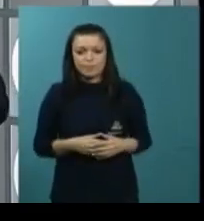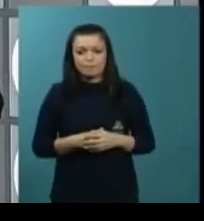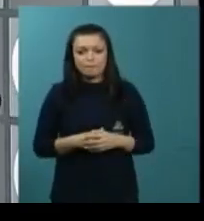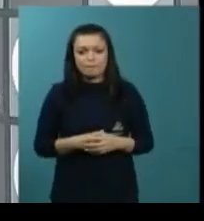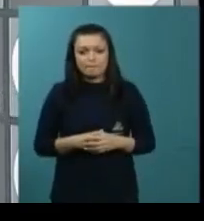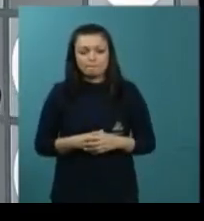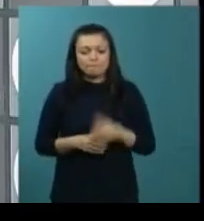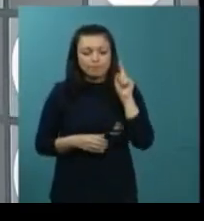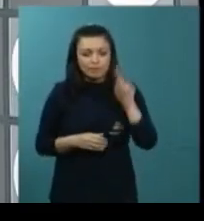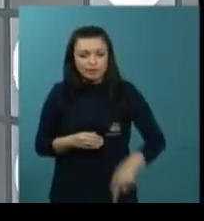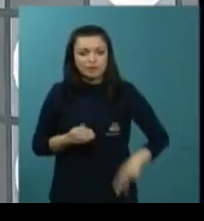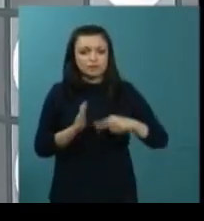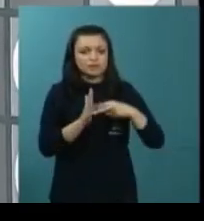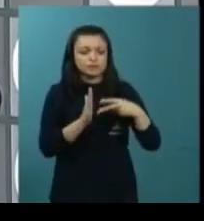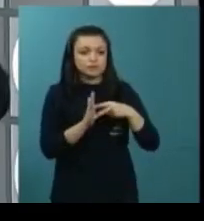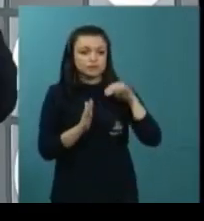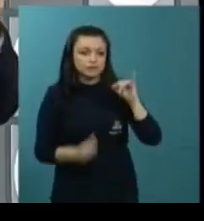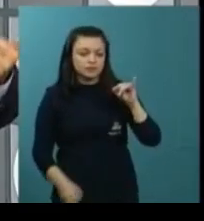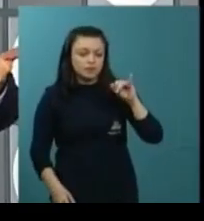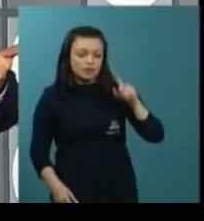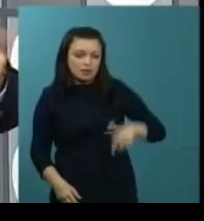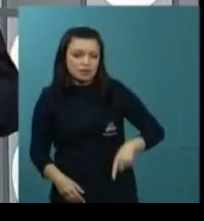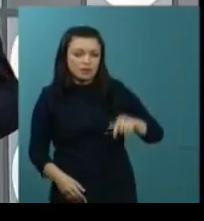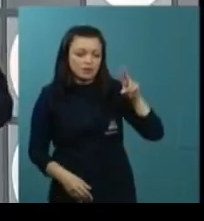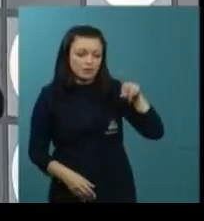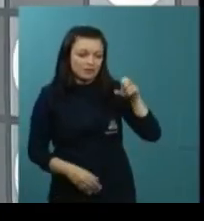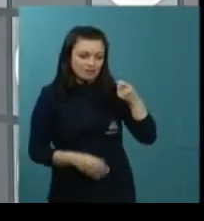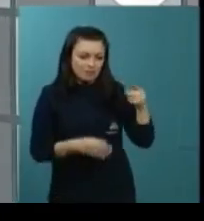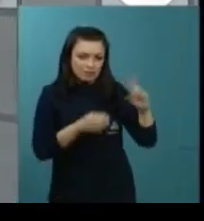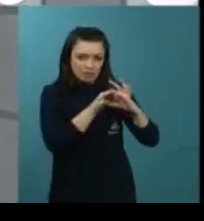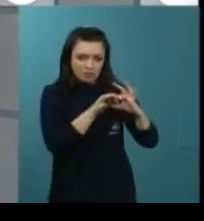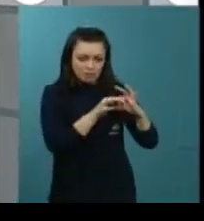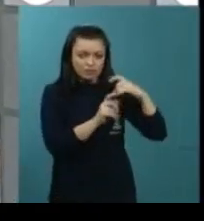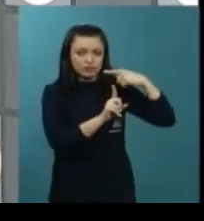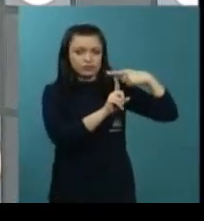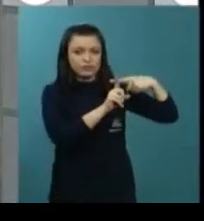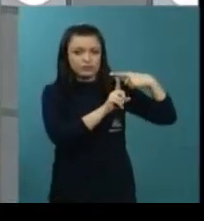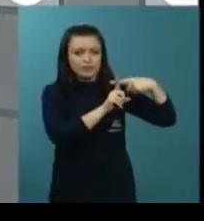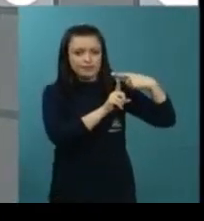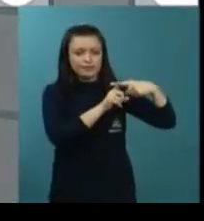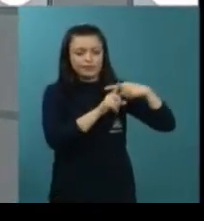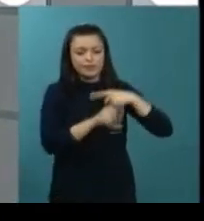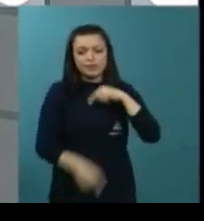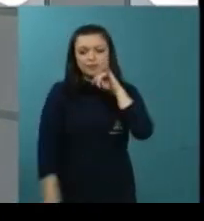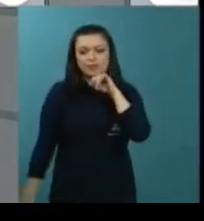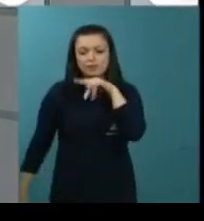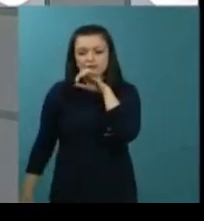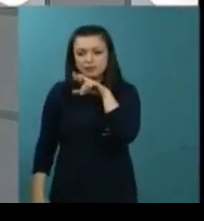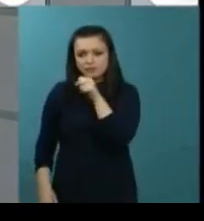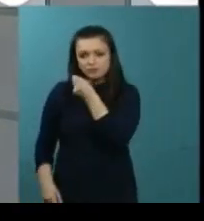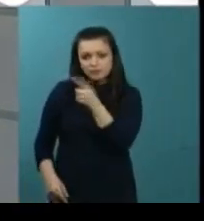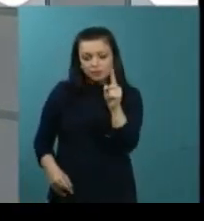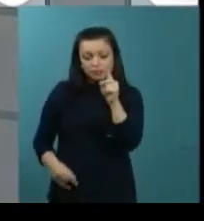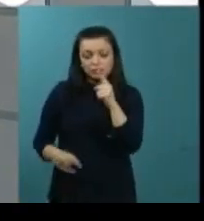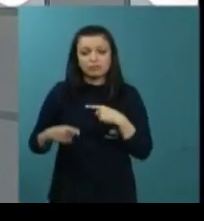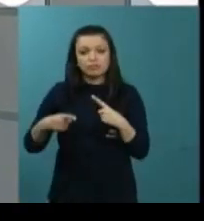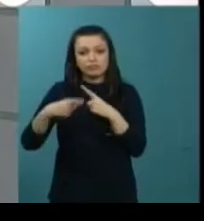O sinal aritmético que representa a união é a soma, e no caso da interseção é a